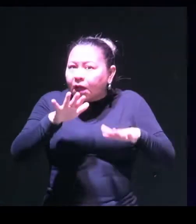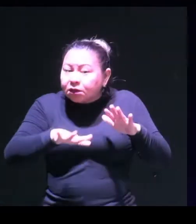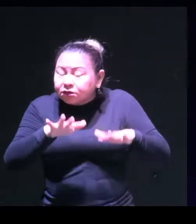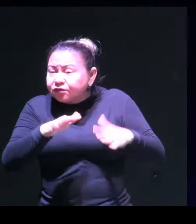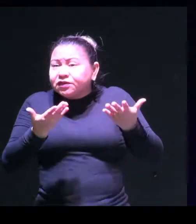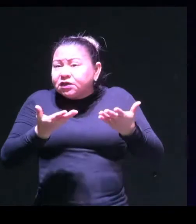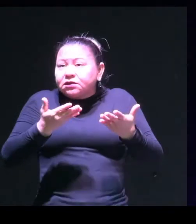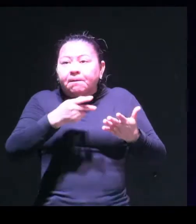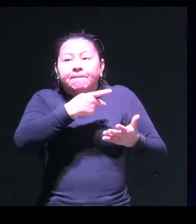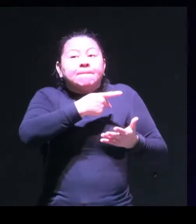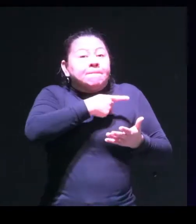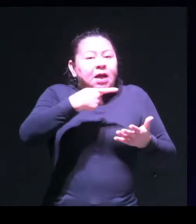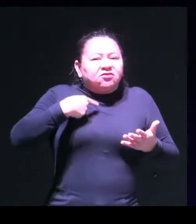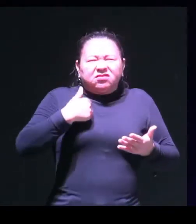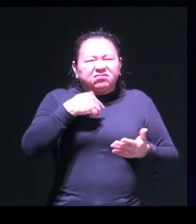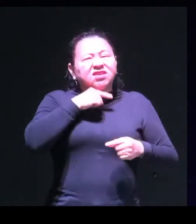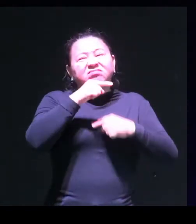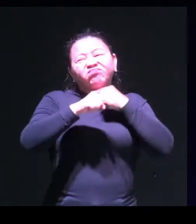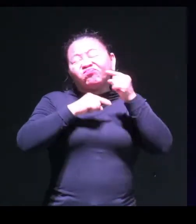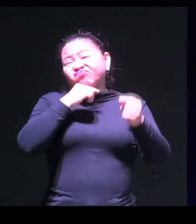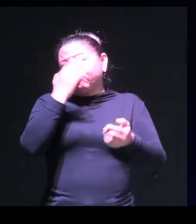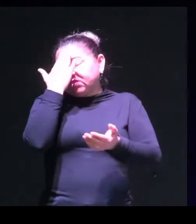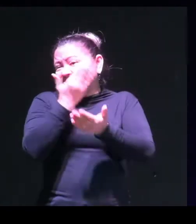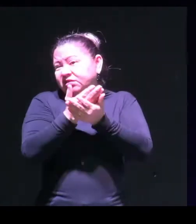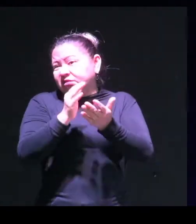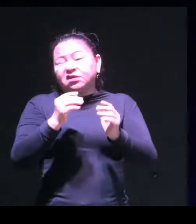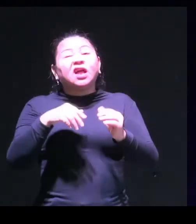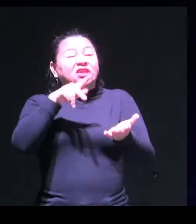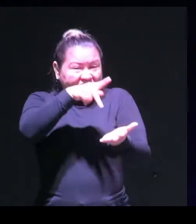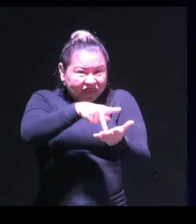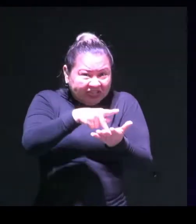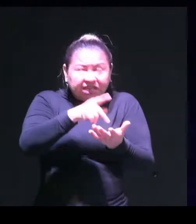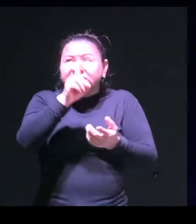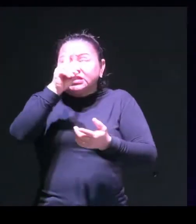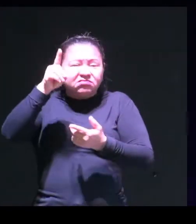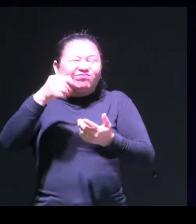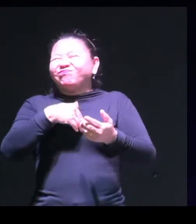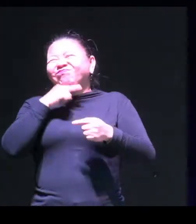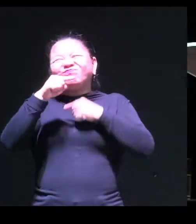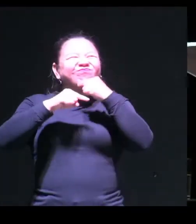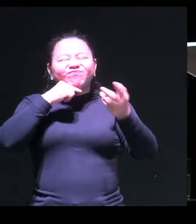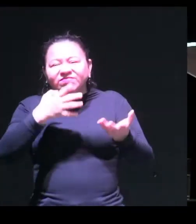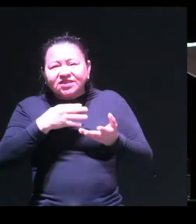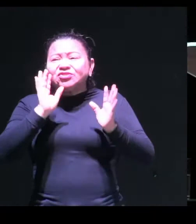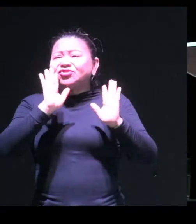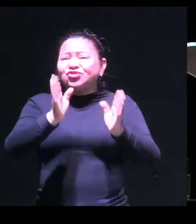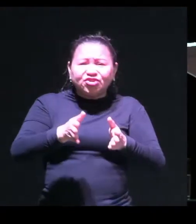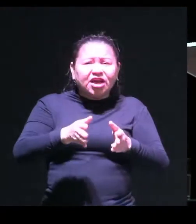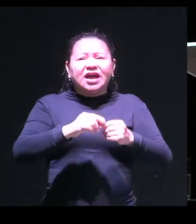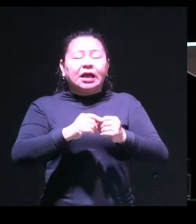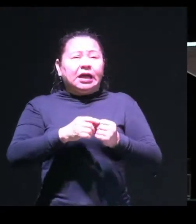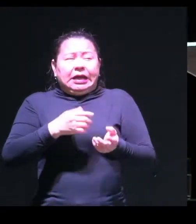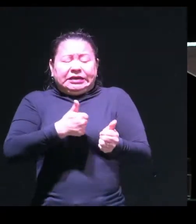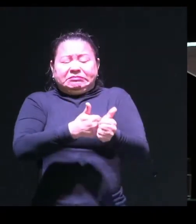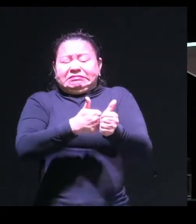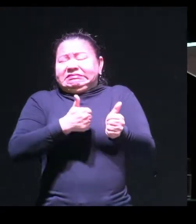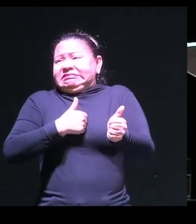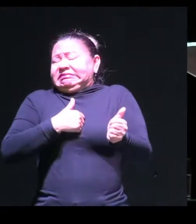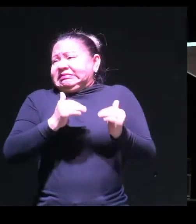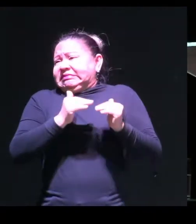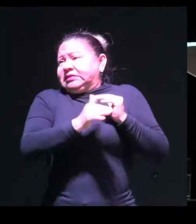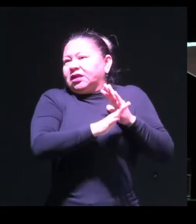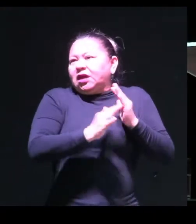até pastores que já não crê mais no evangelho genuíno, que já agregou algumas coisas, algumas heresias,